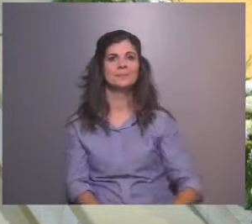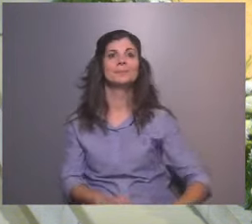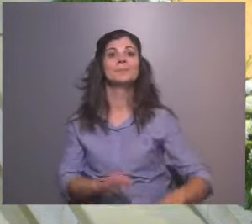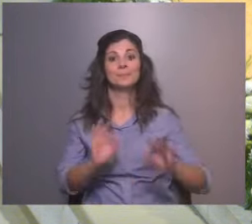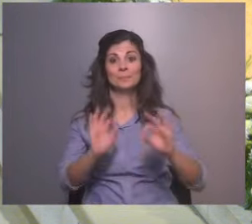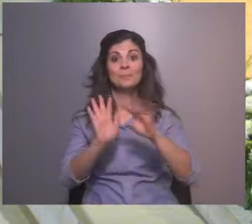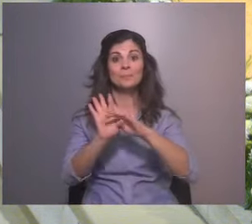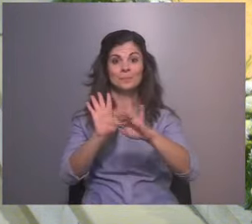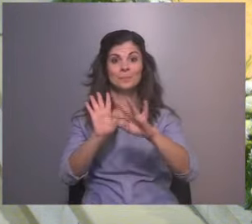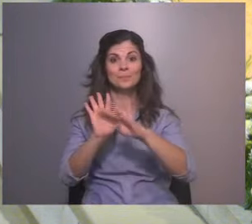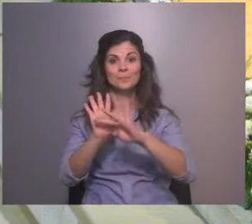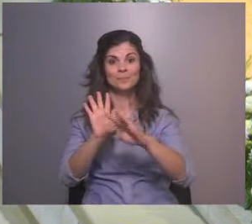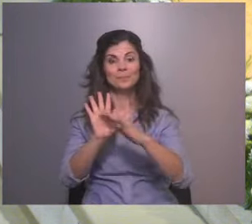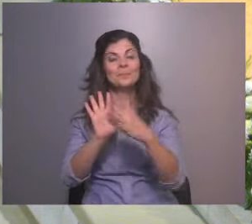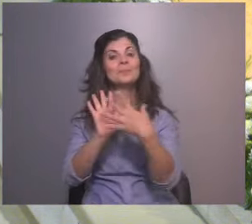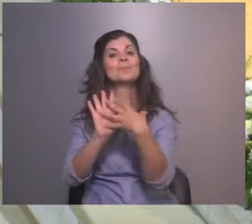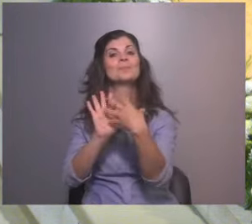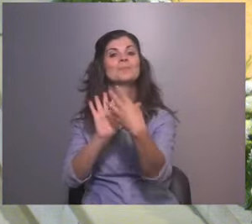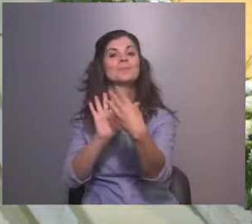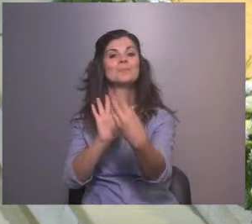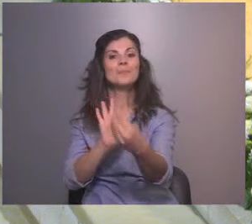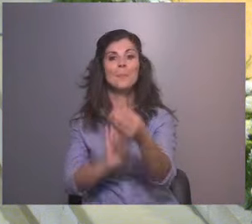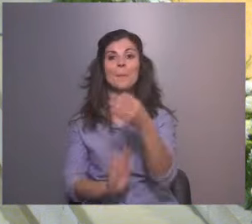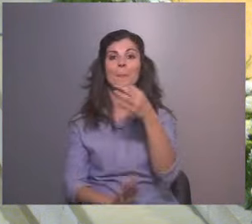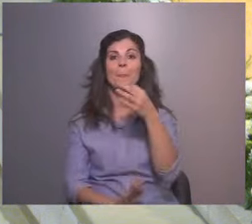Regina